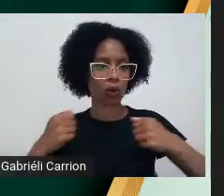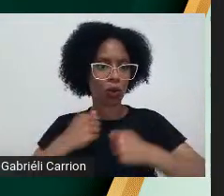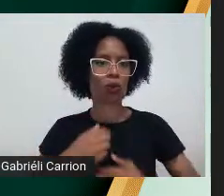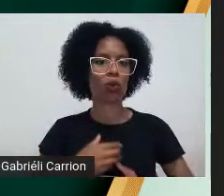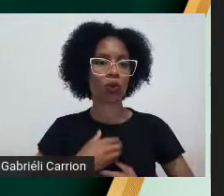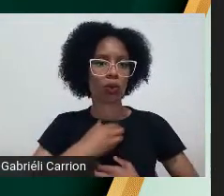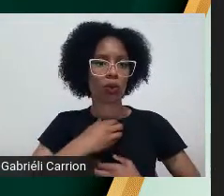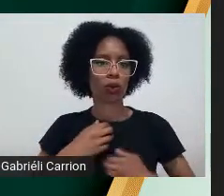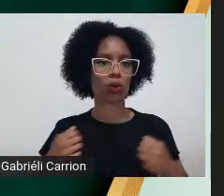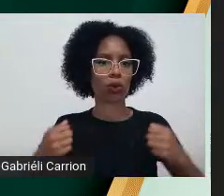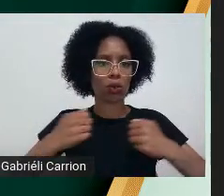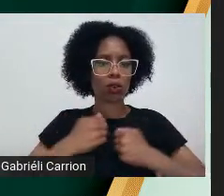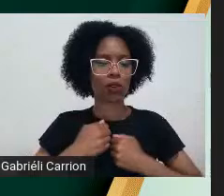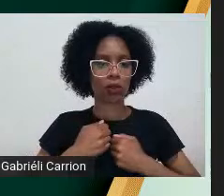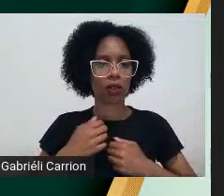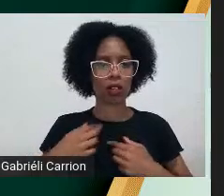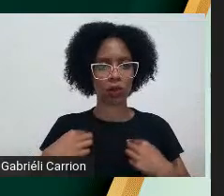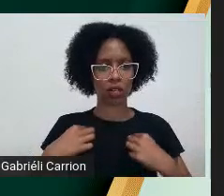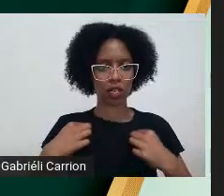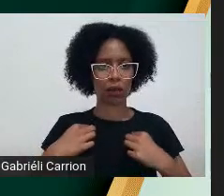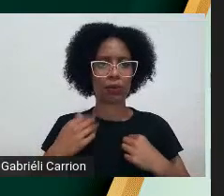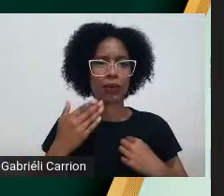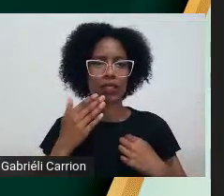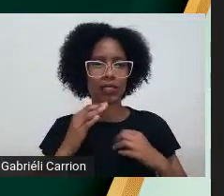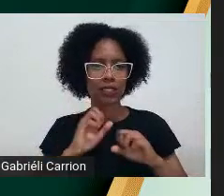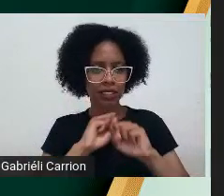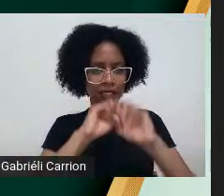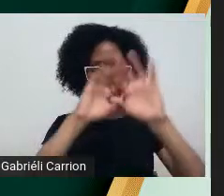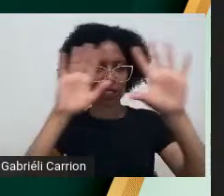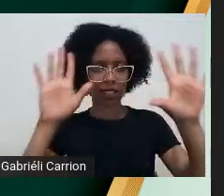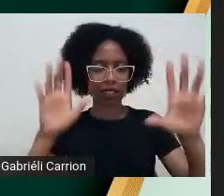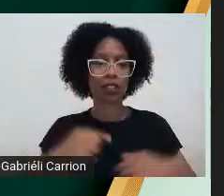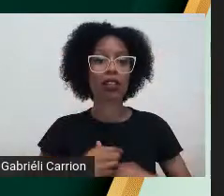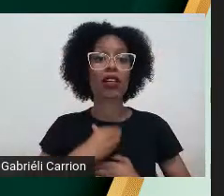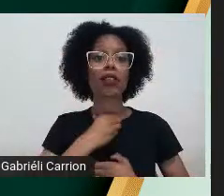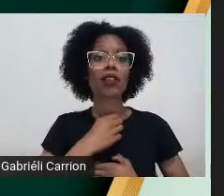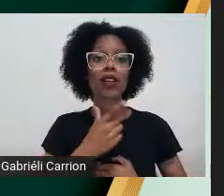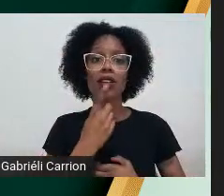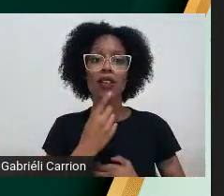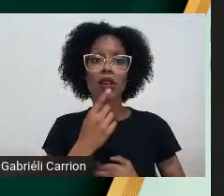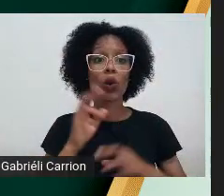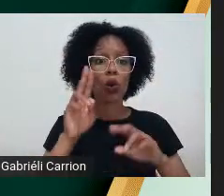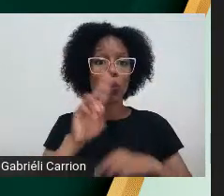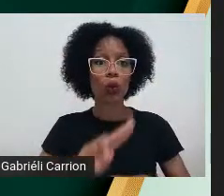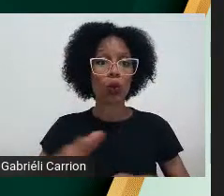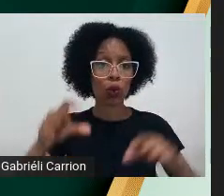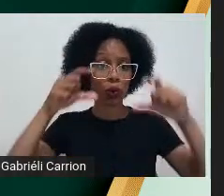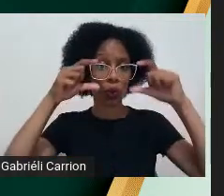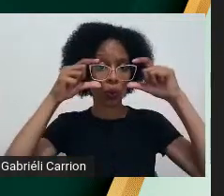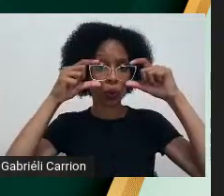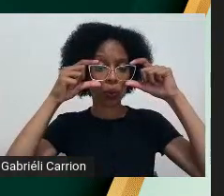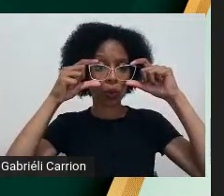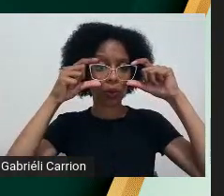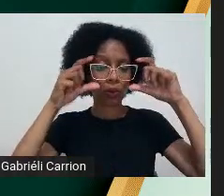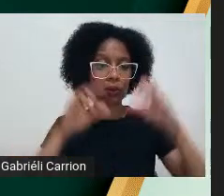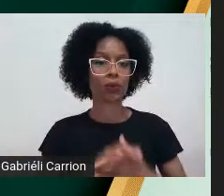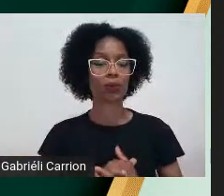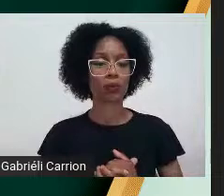uma camisa azul claro, com a gravata vermelha. Uso óculos, as